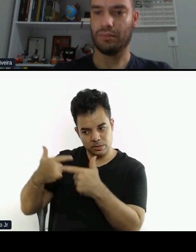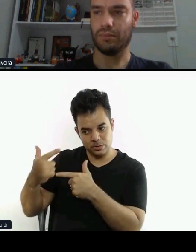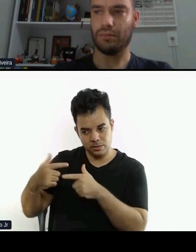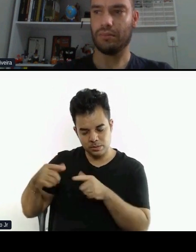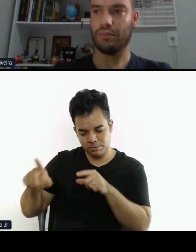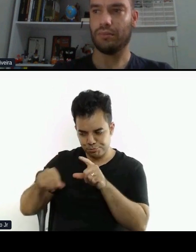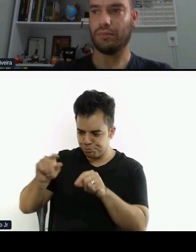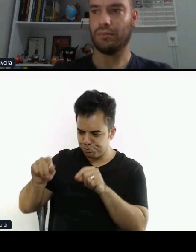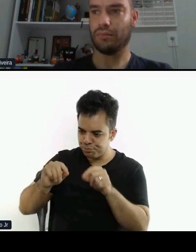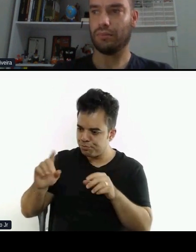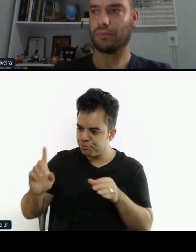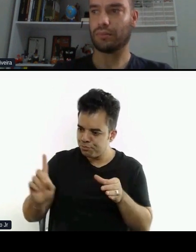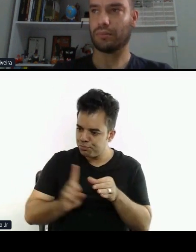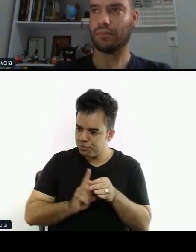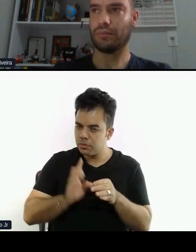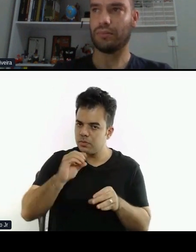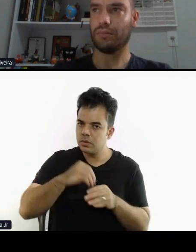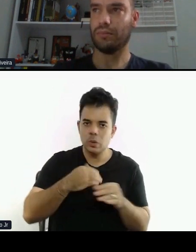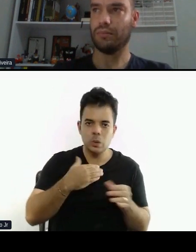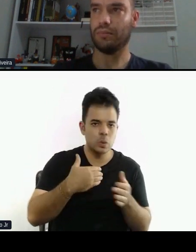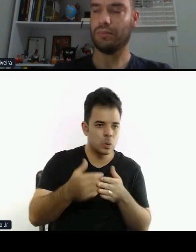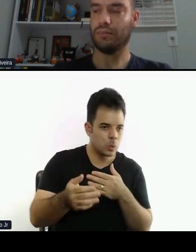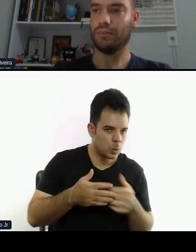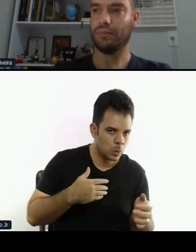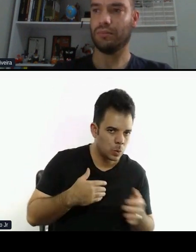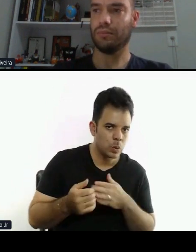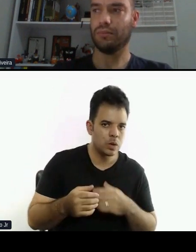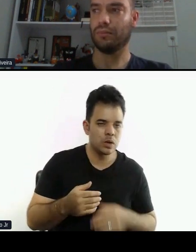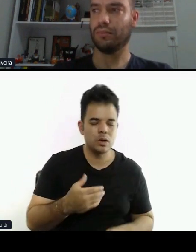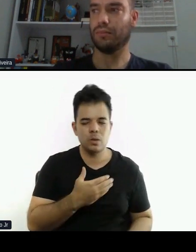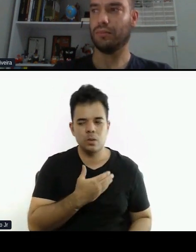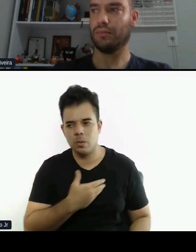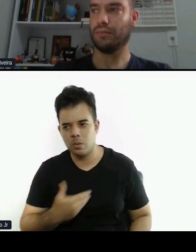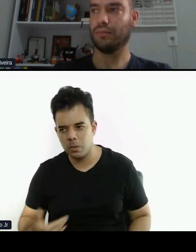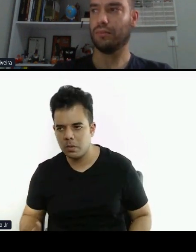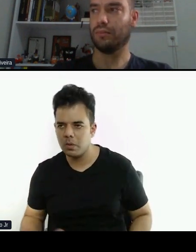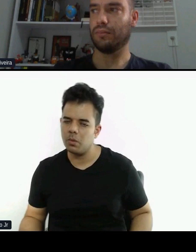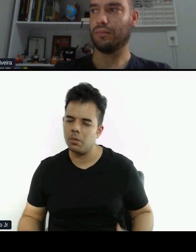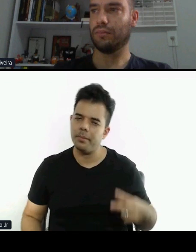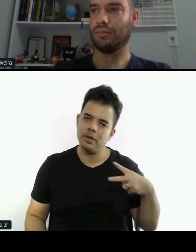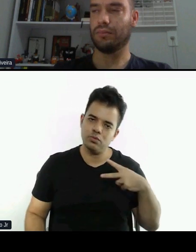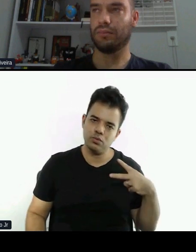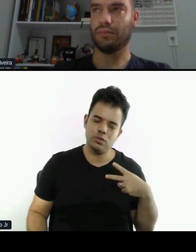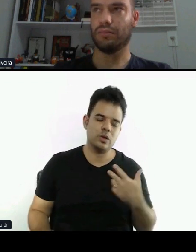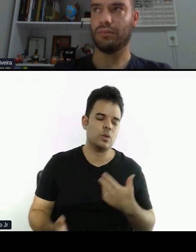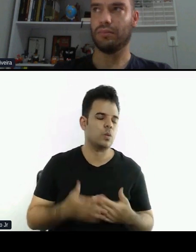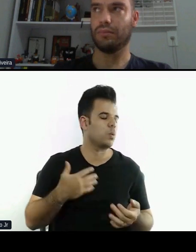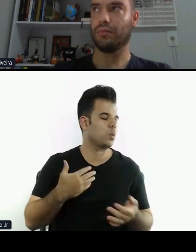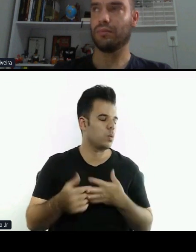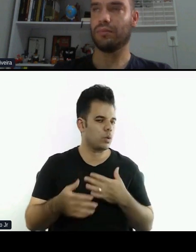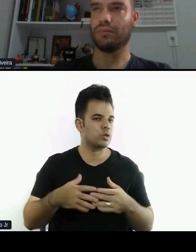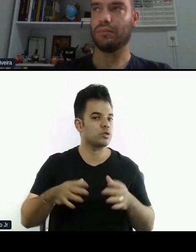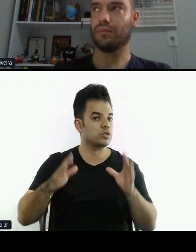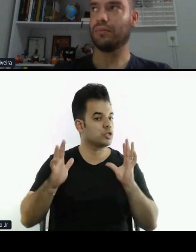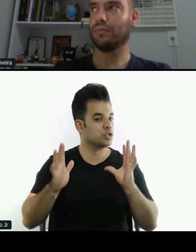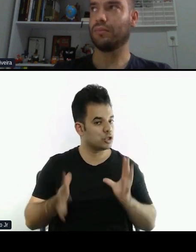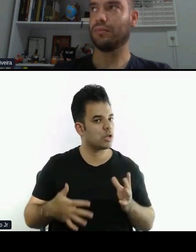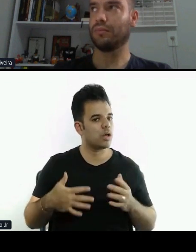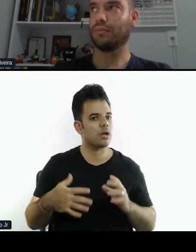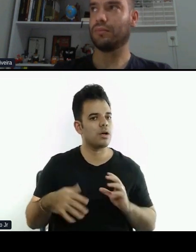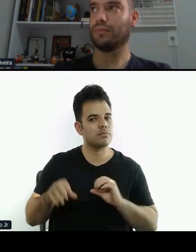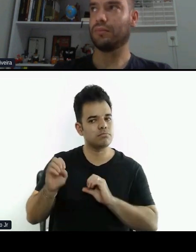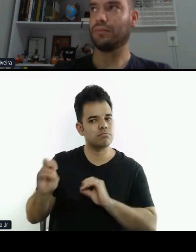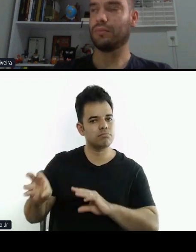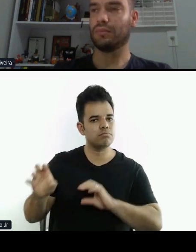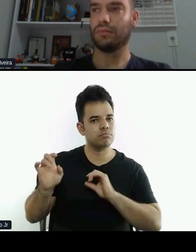ele no mundo público ou no mundo privado, né, você tem que já trabalhar essa questão de trazer